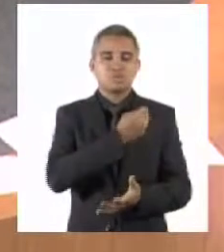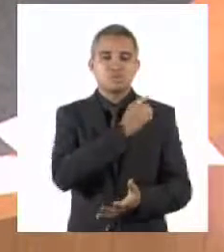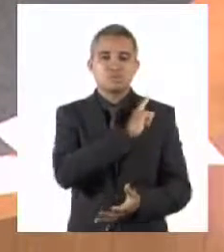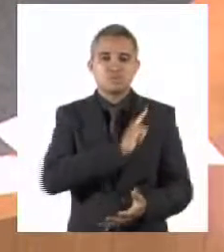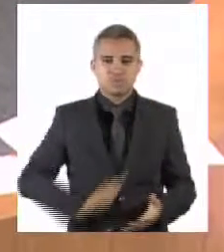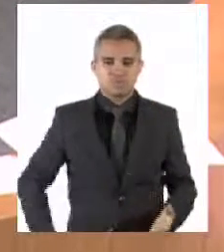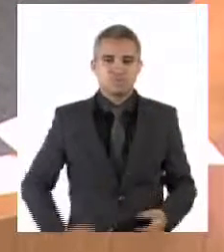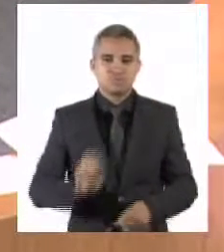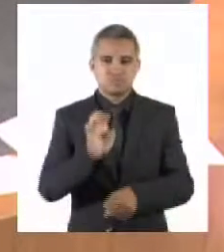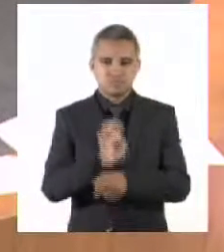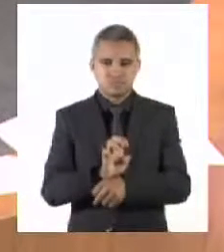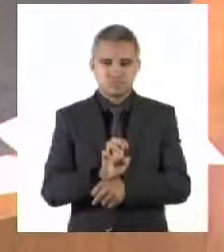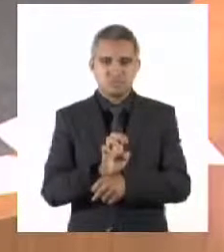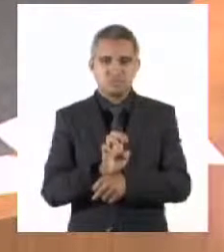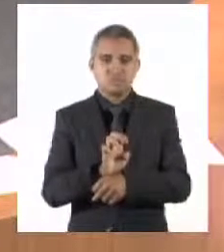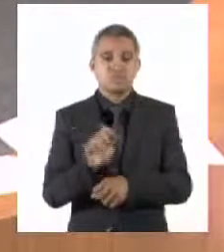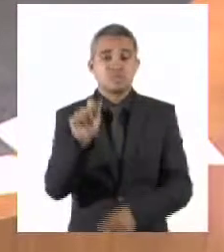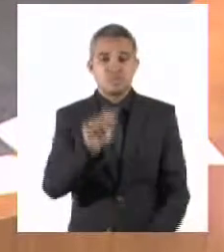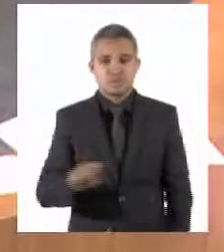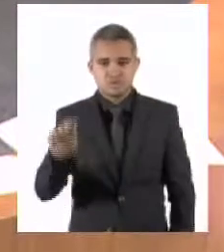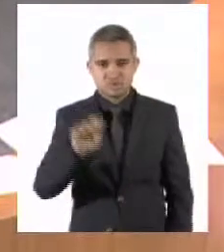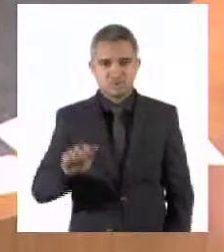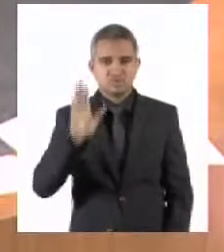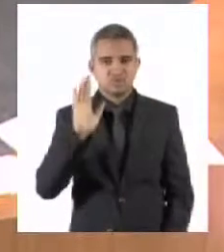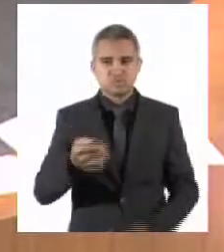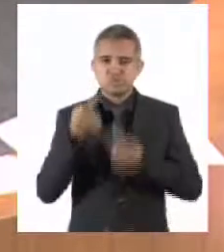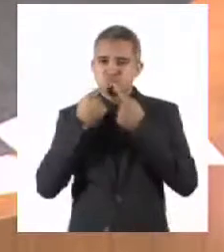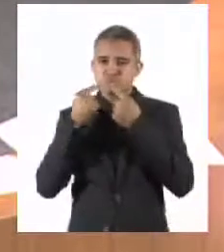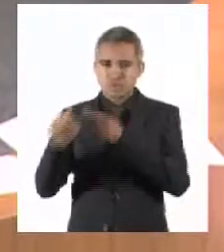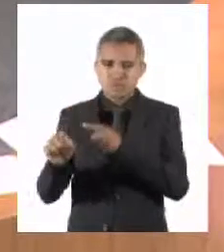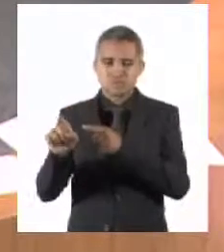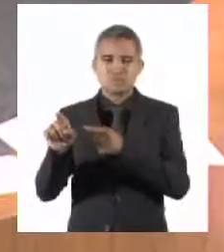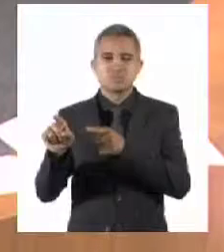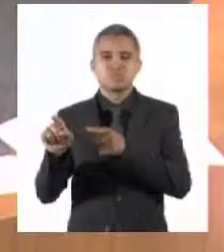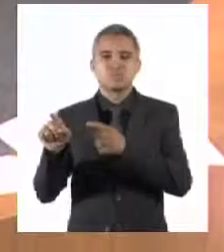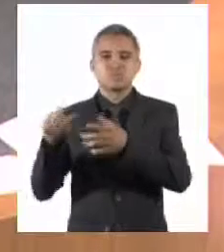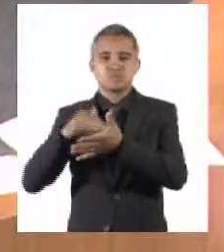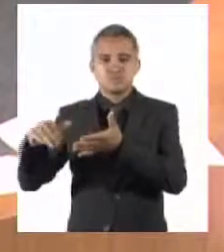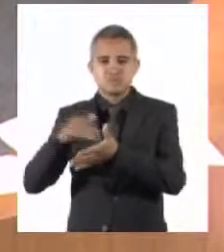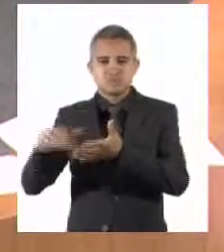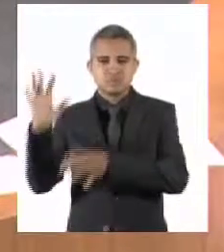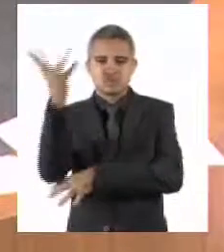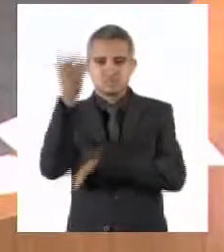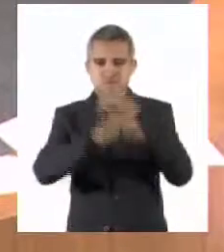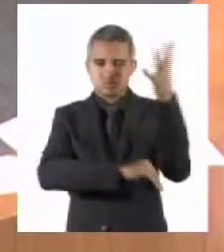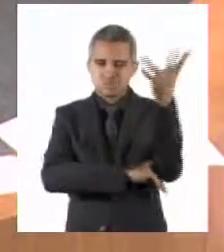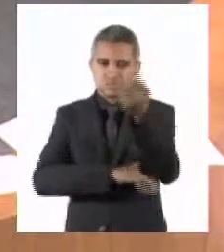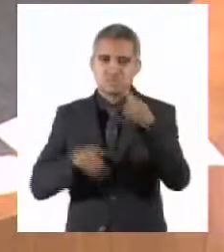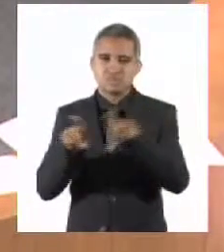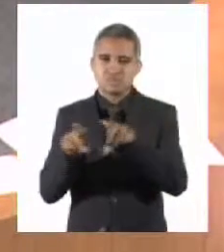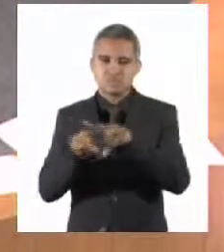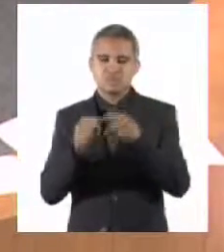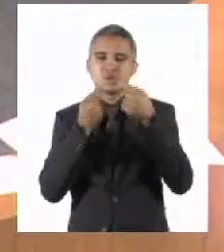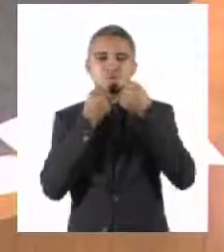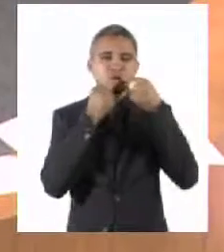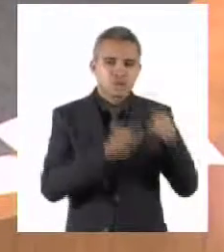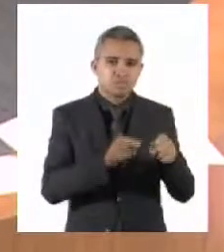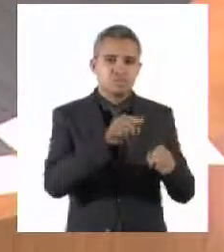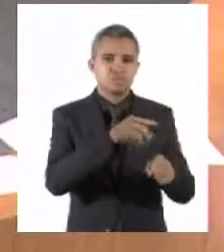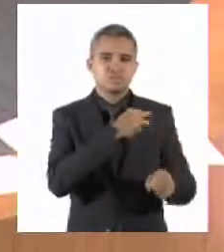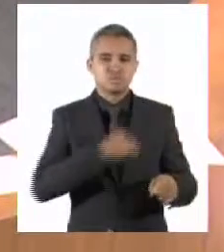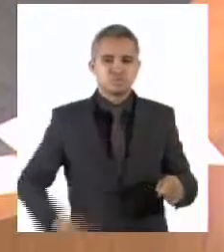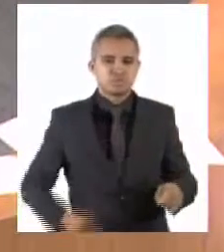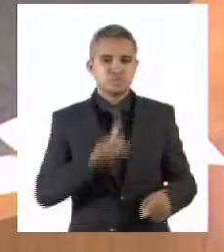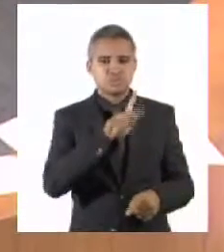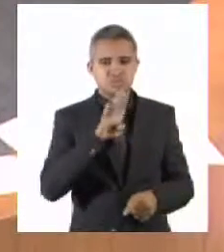Estado. A associação já fez denúncia na Delegacia do Meio Ambiente, no Ministério Público em Paço do Lumiar, no Ministério Público